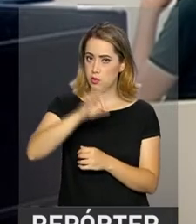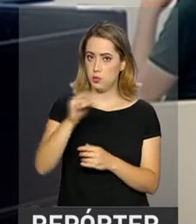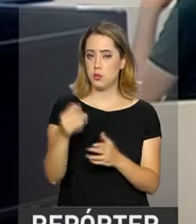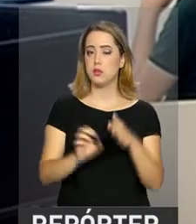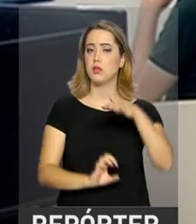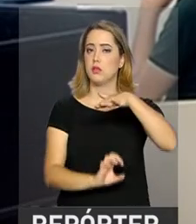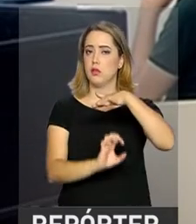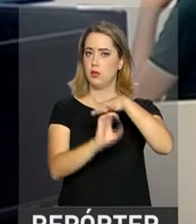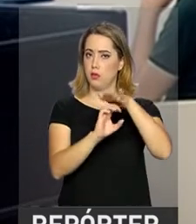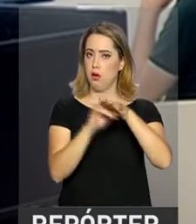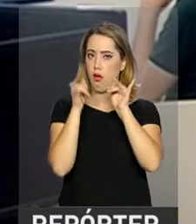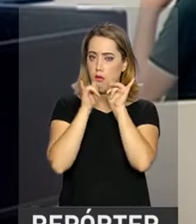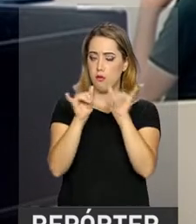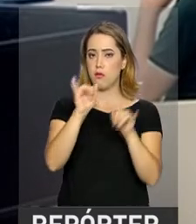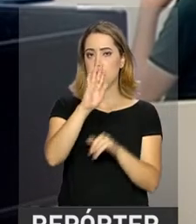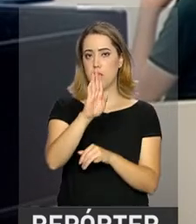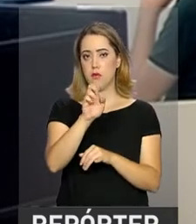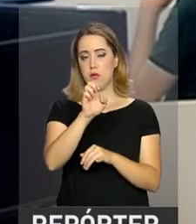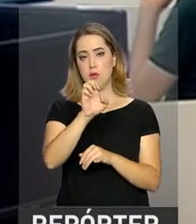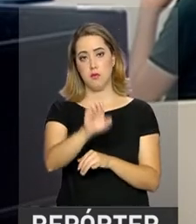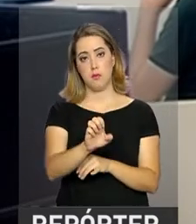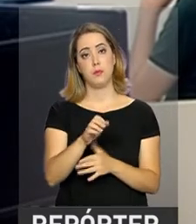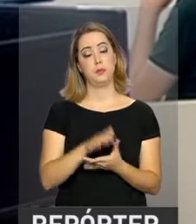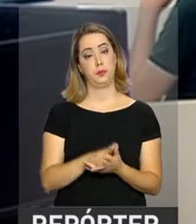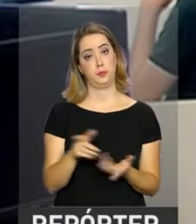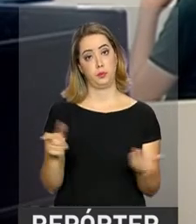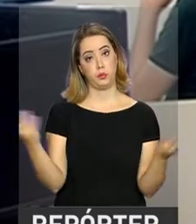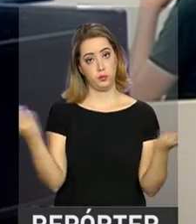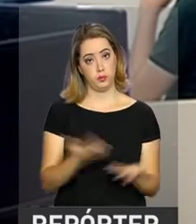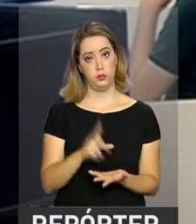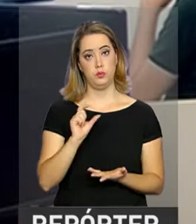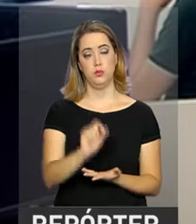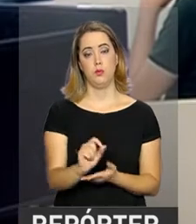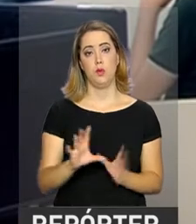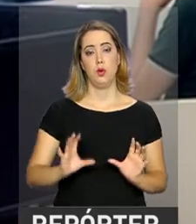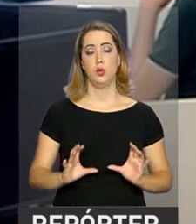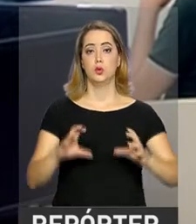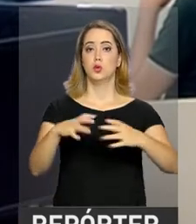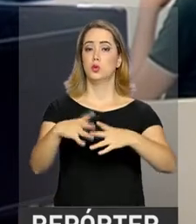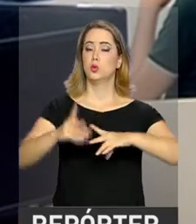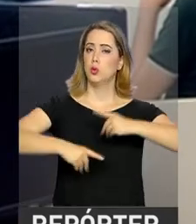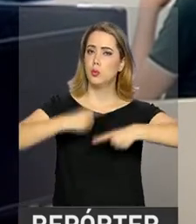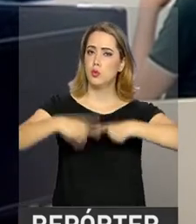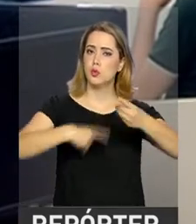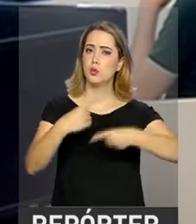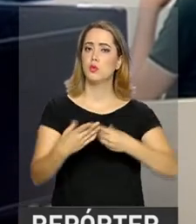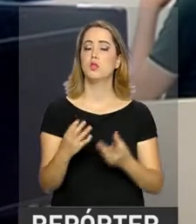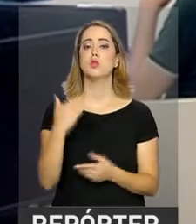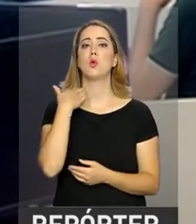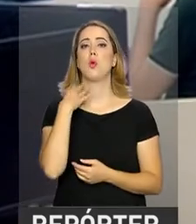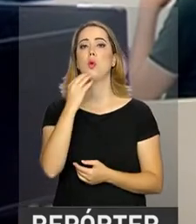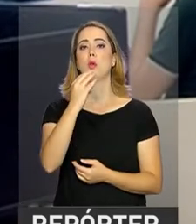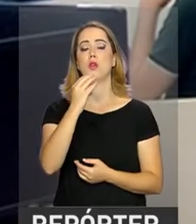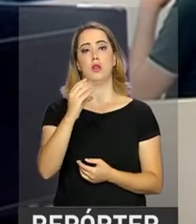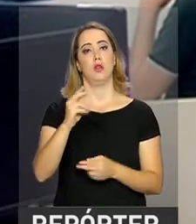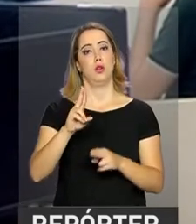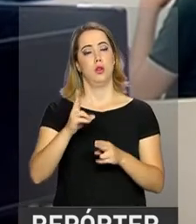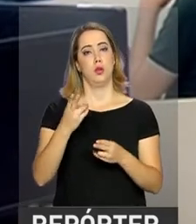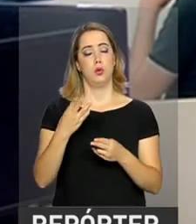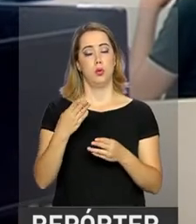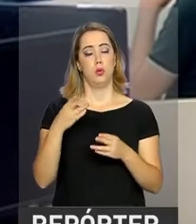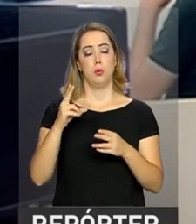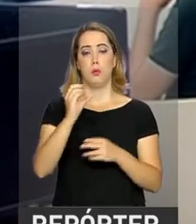brasileiro de geografia e estatística e hoje o comitê de política monetária do banco central vai divulgar a nova